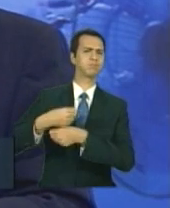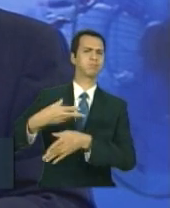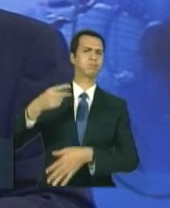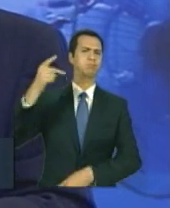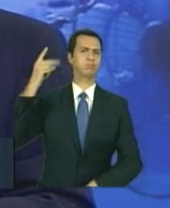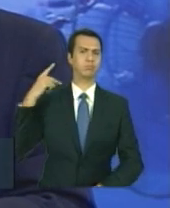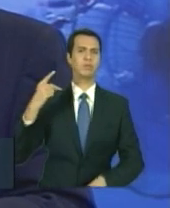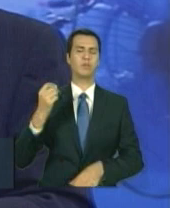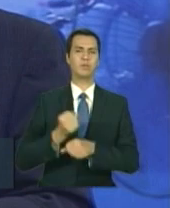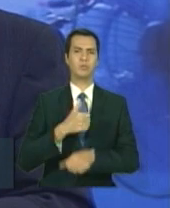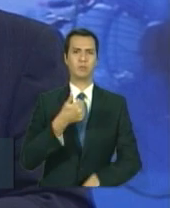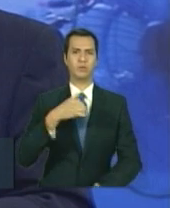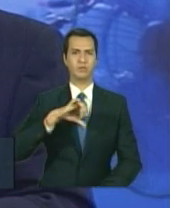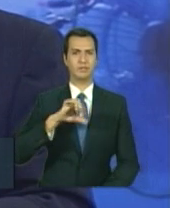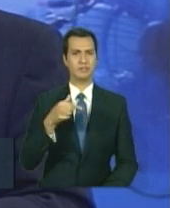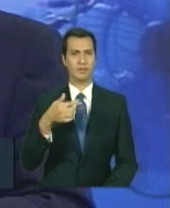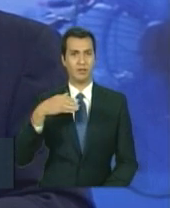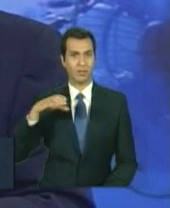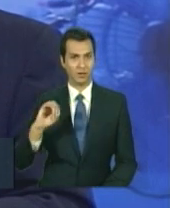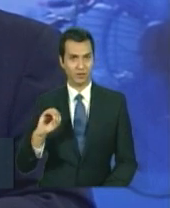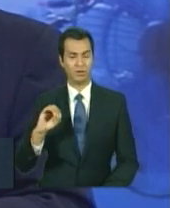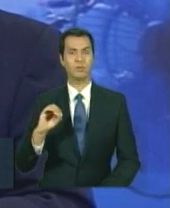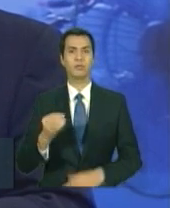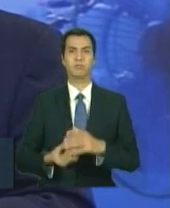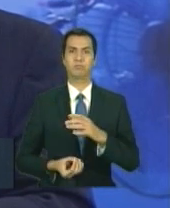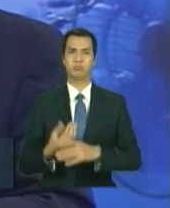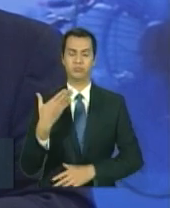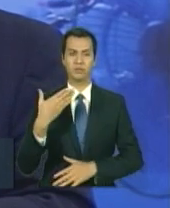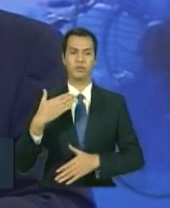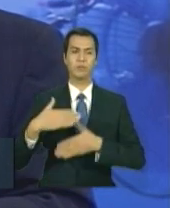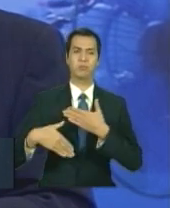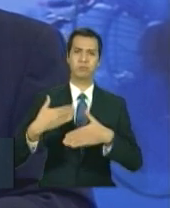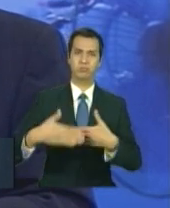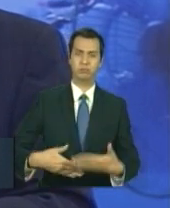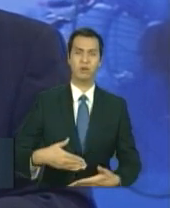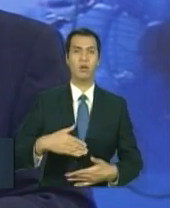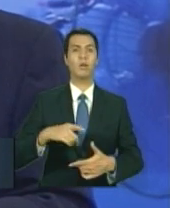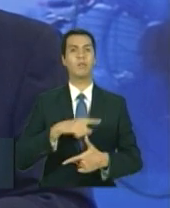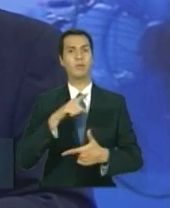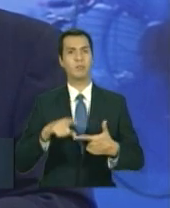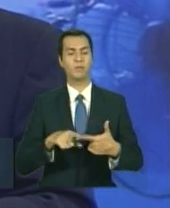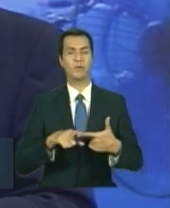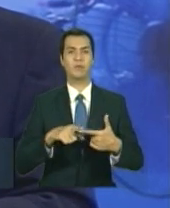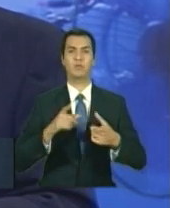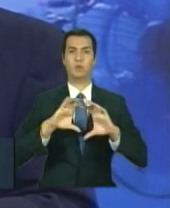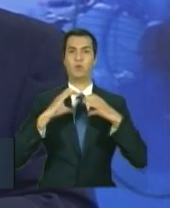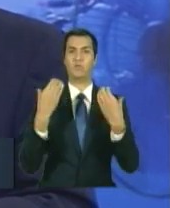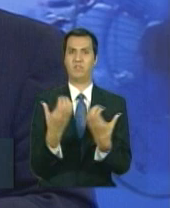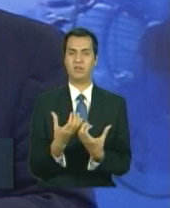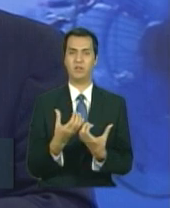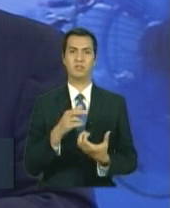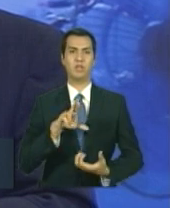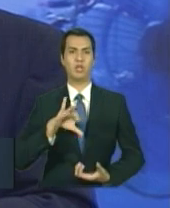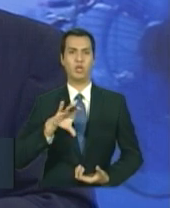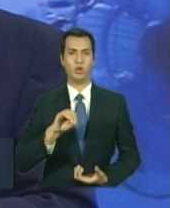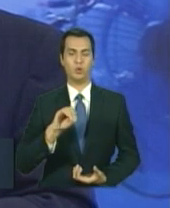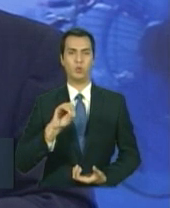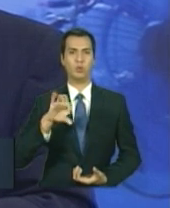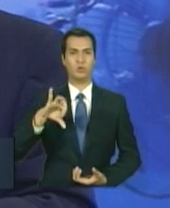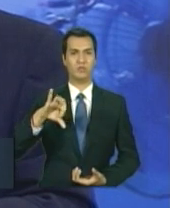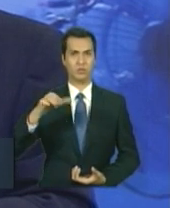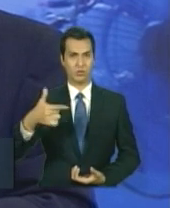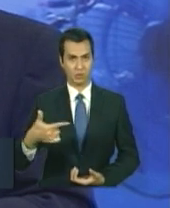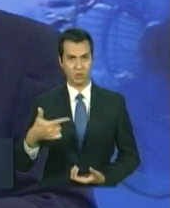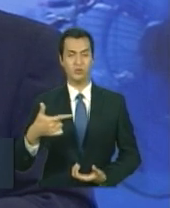durante a Conferência de Estocolmo, e depois melhor desenvolvido na Rio 92, vem sendo